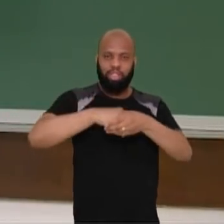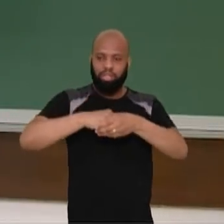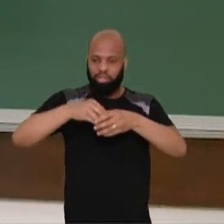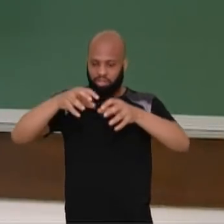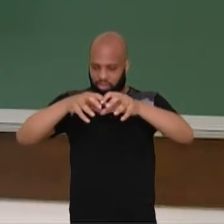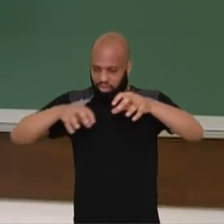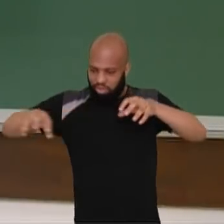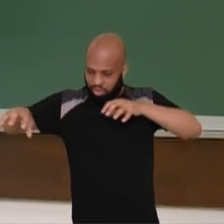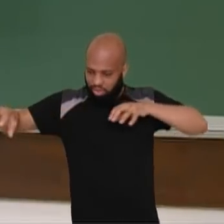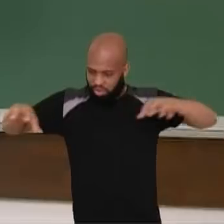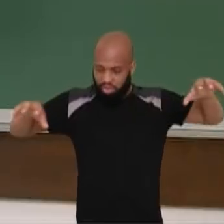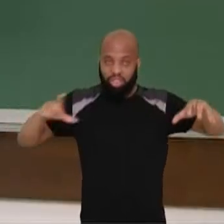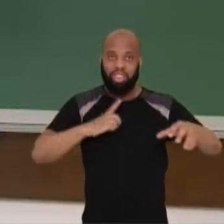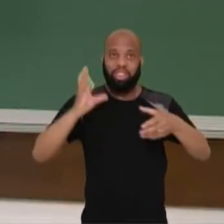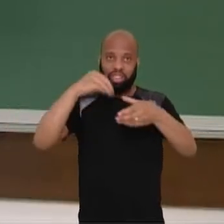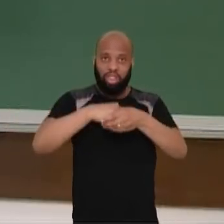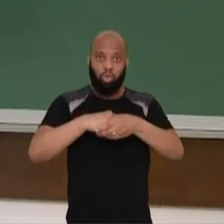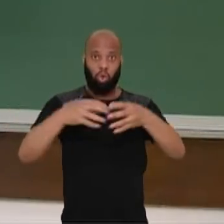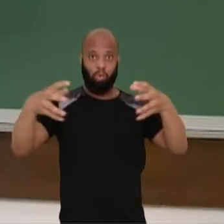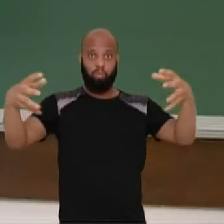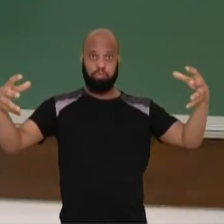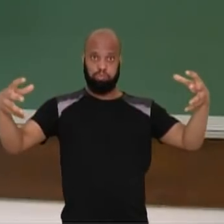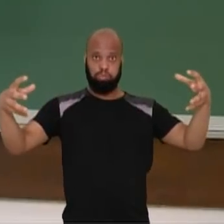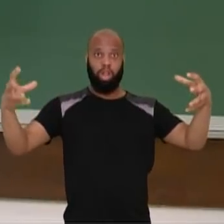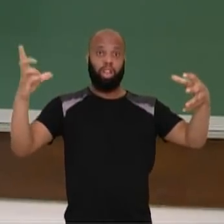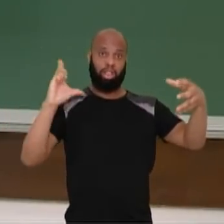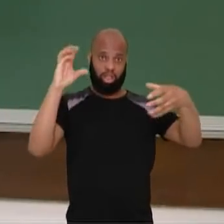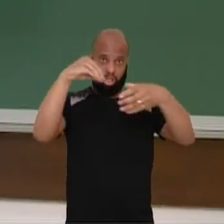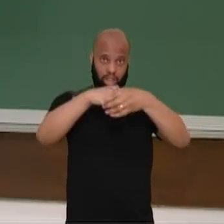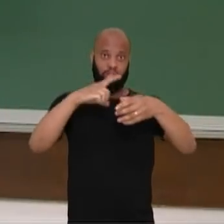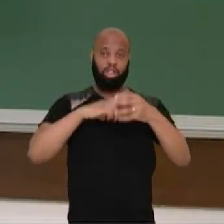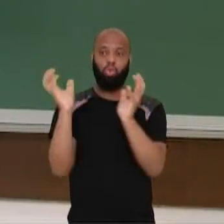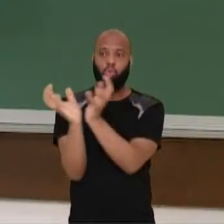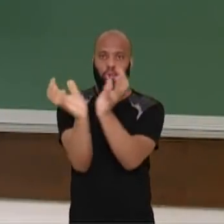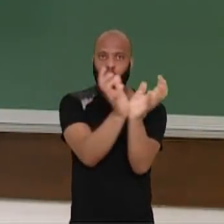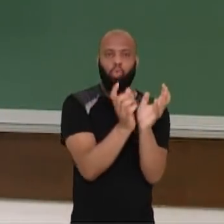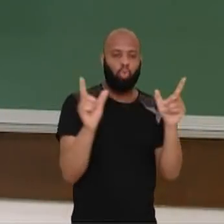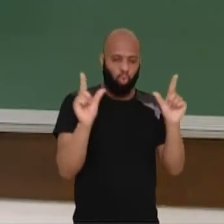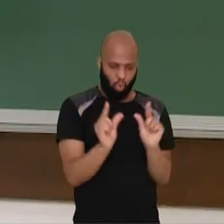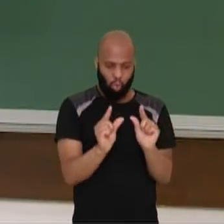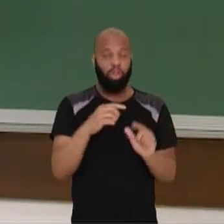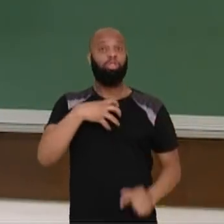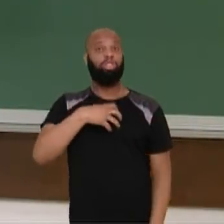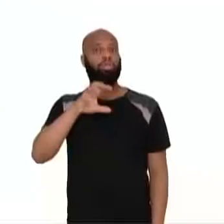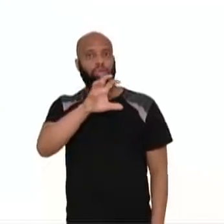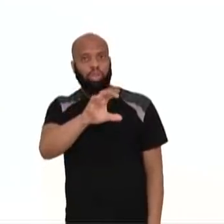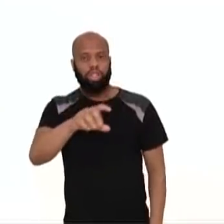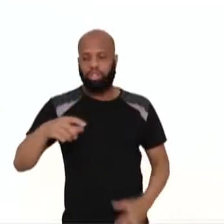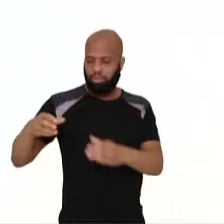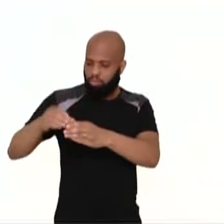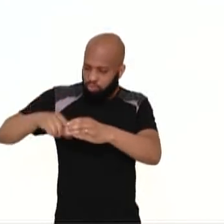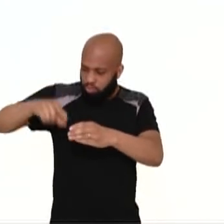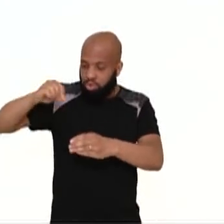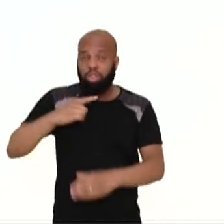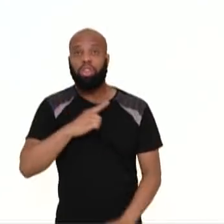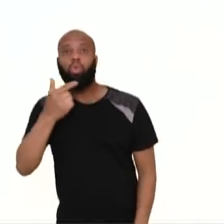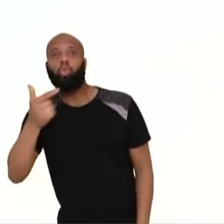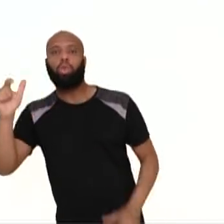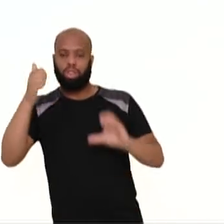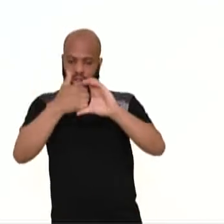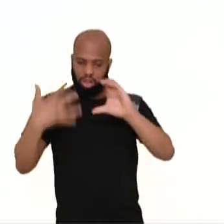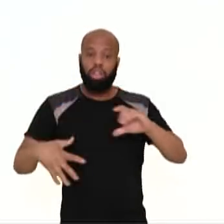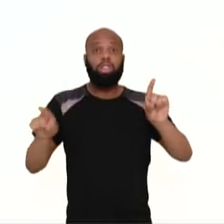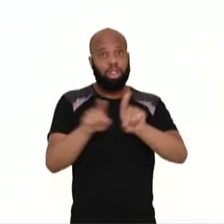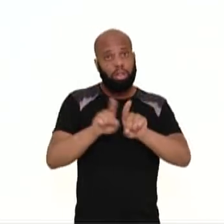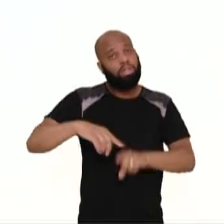que são 3 subconjuntos dentro de um maior, tá bom? Esse tipo de amostra é realizada quando outras